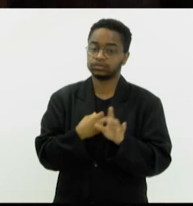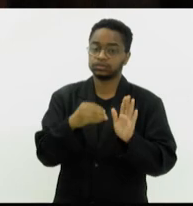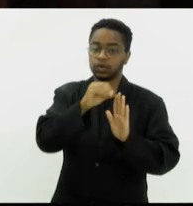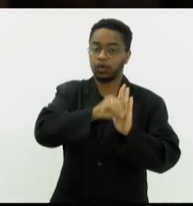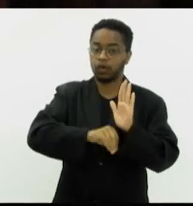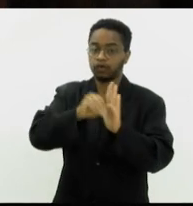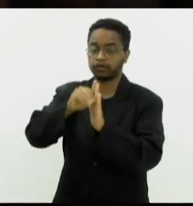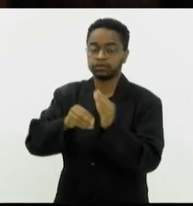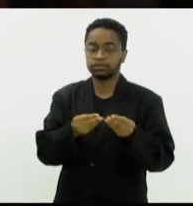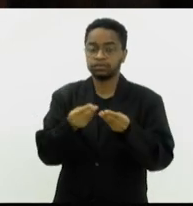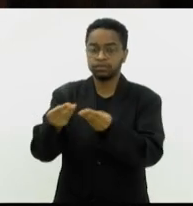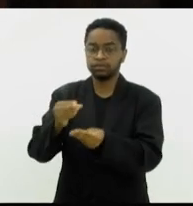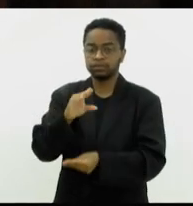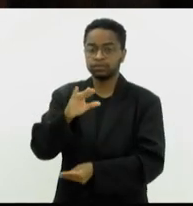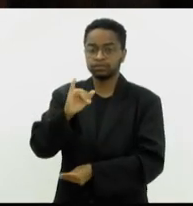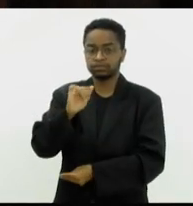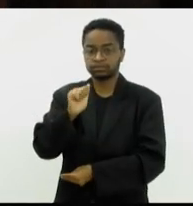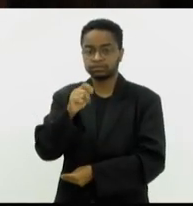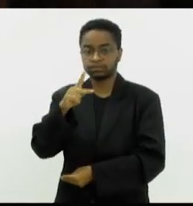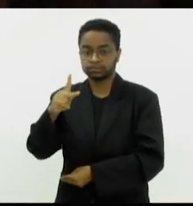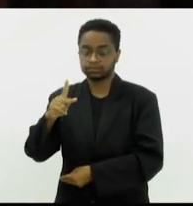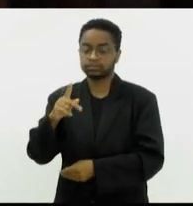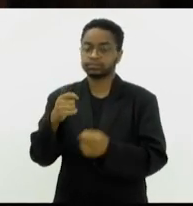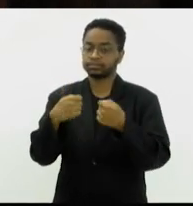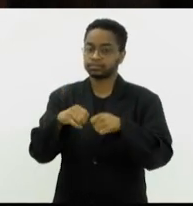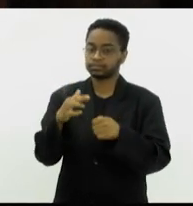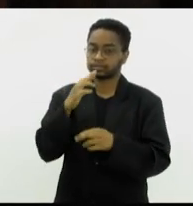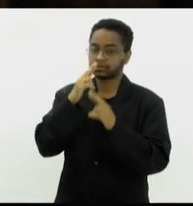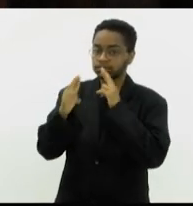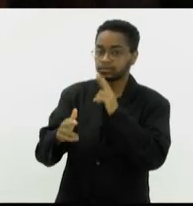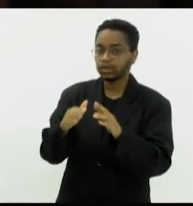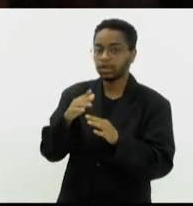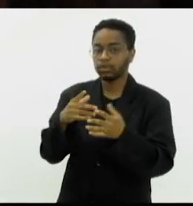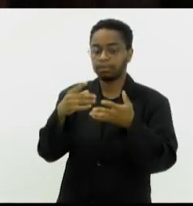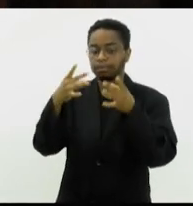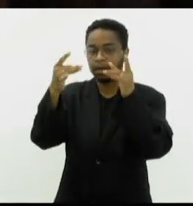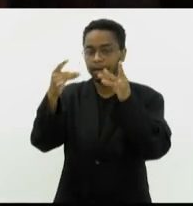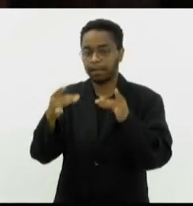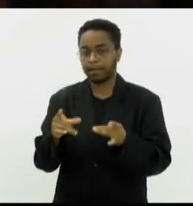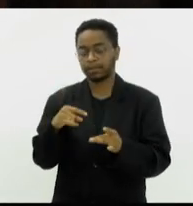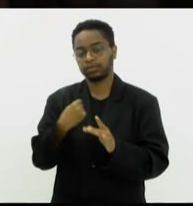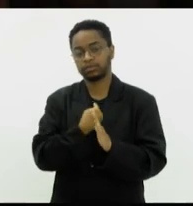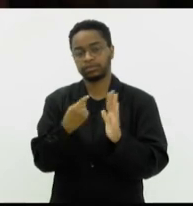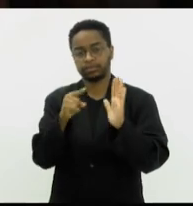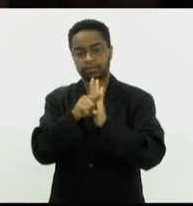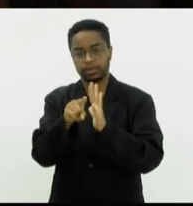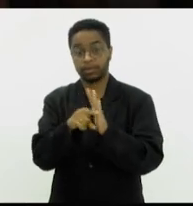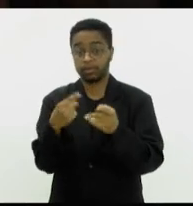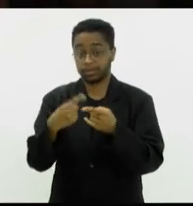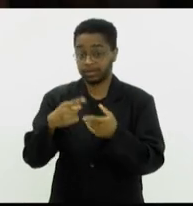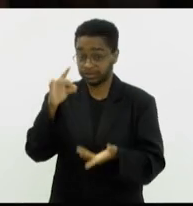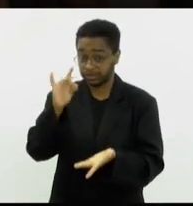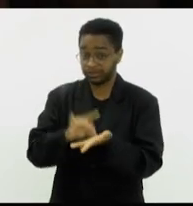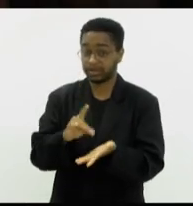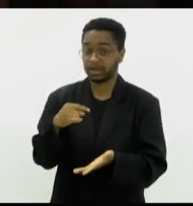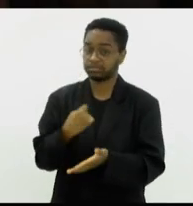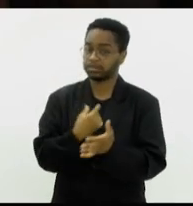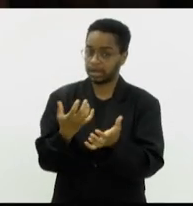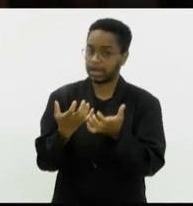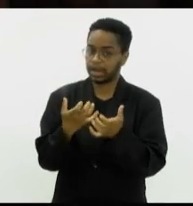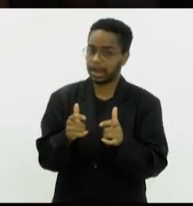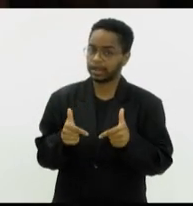que aap tudo que perguntamos Porque nós realmente queremos fazer pelo